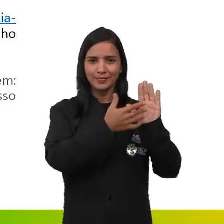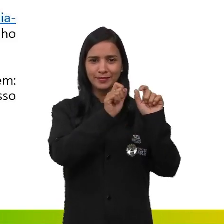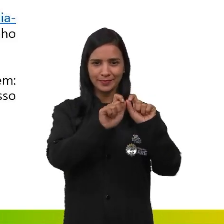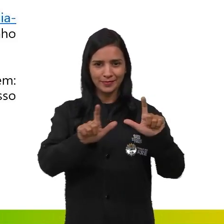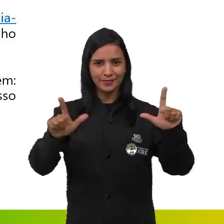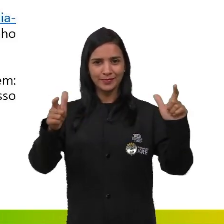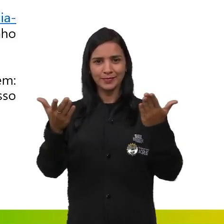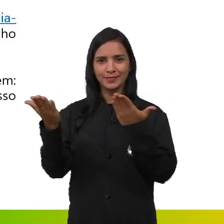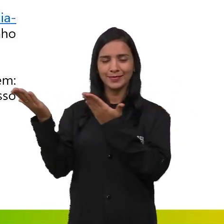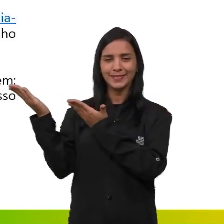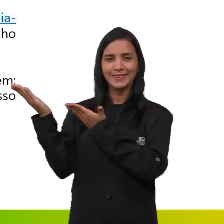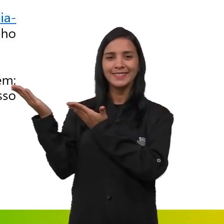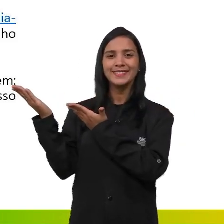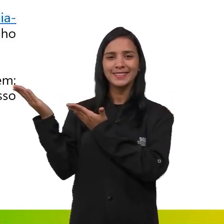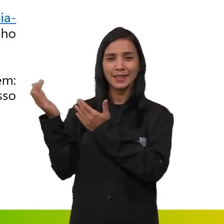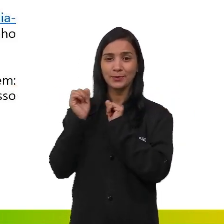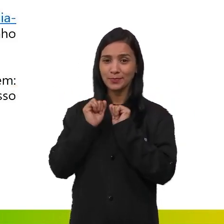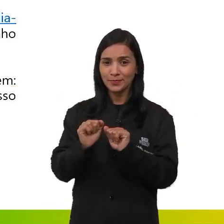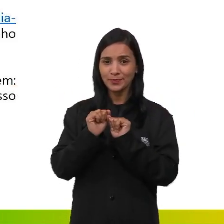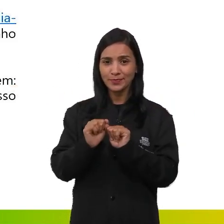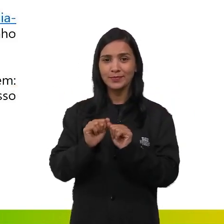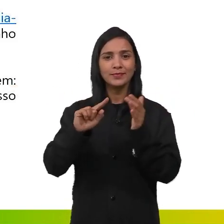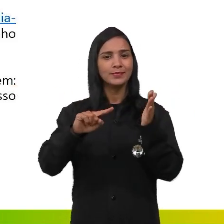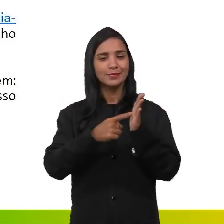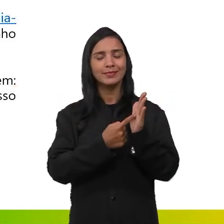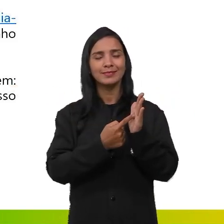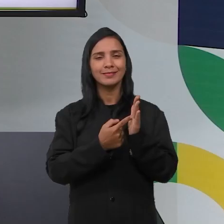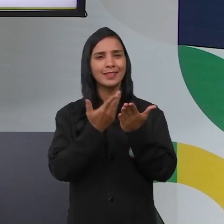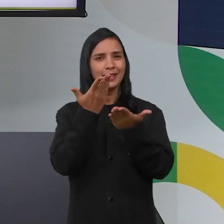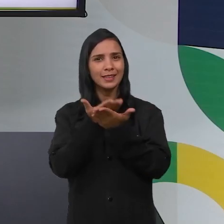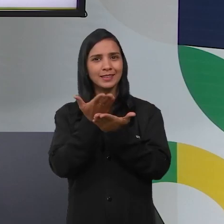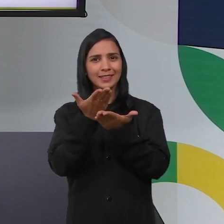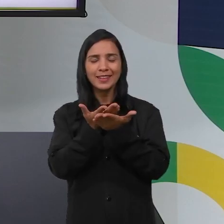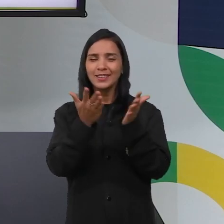para vocês. E essa foi a nossa aula